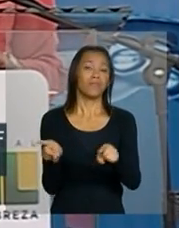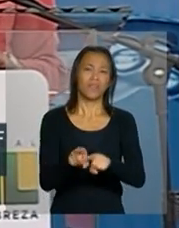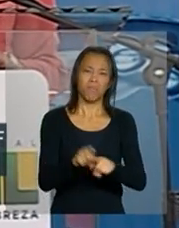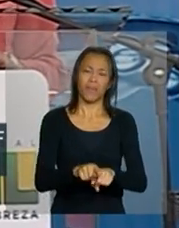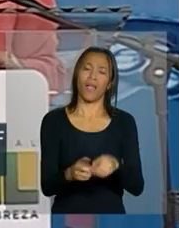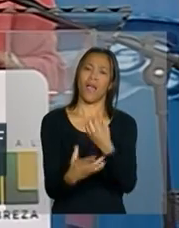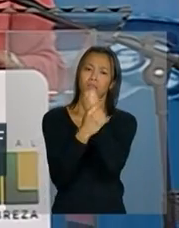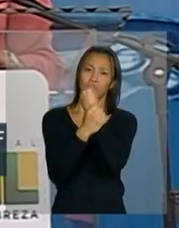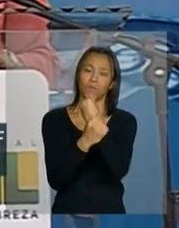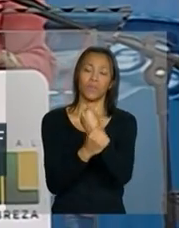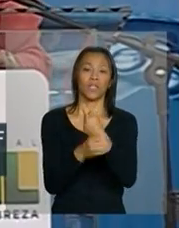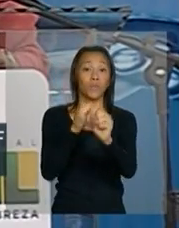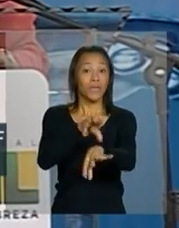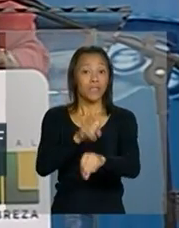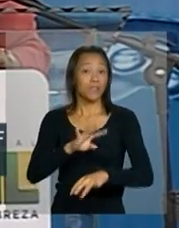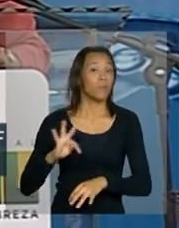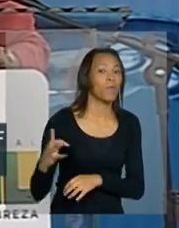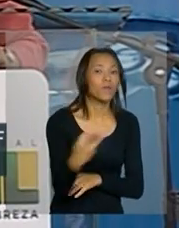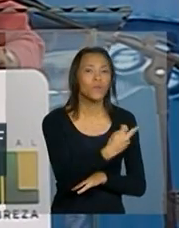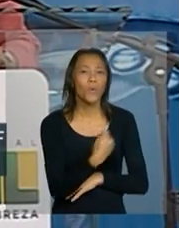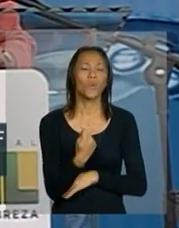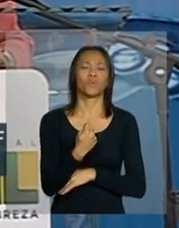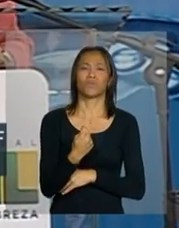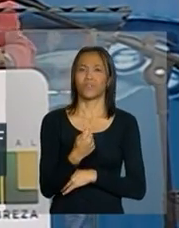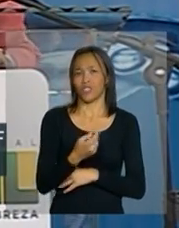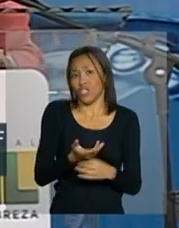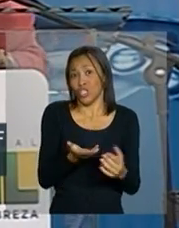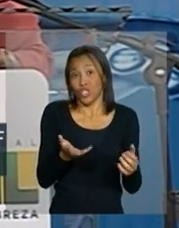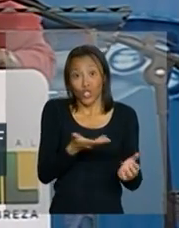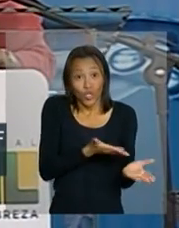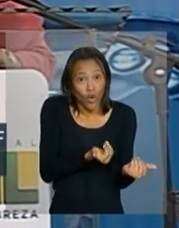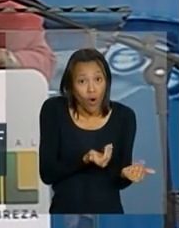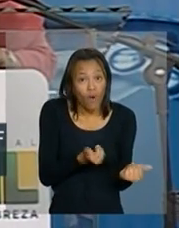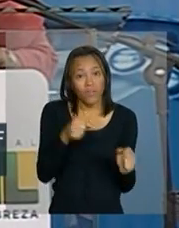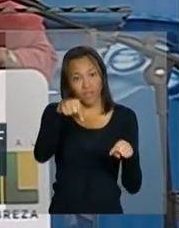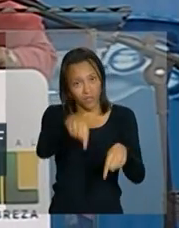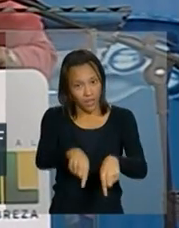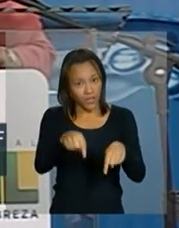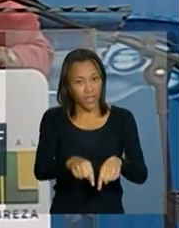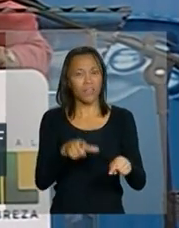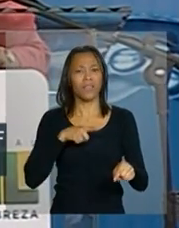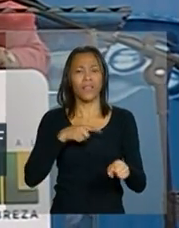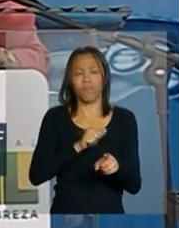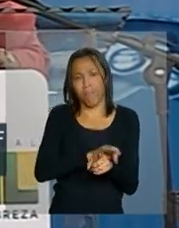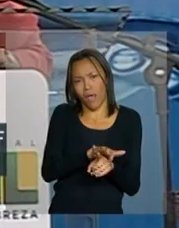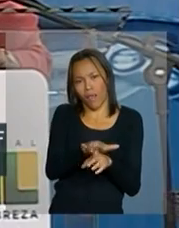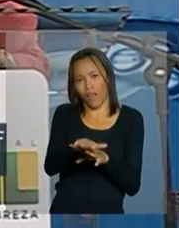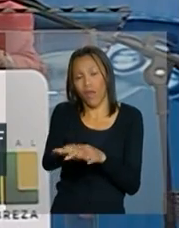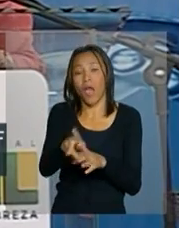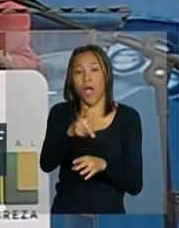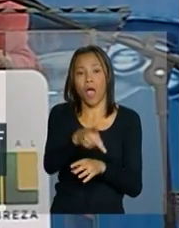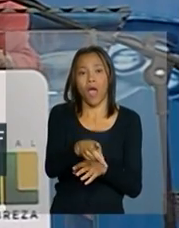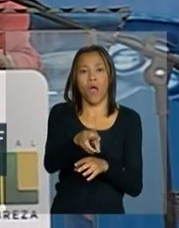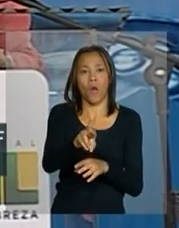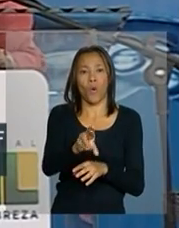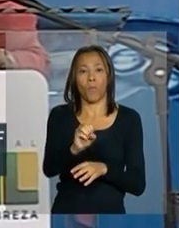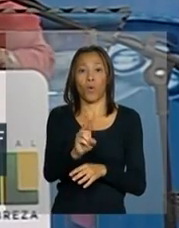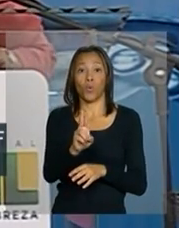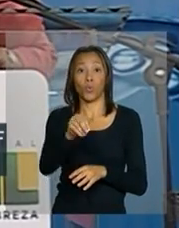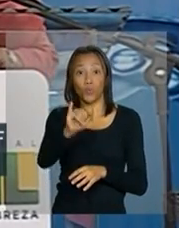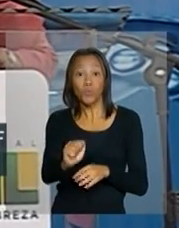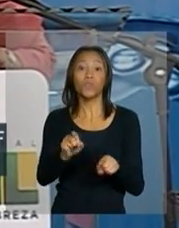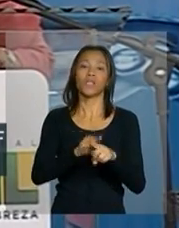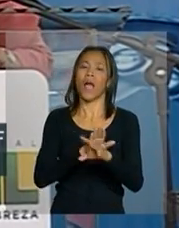para todos, levando muitos jovens que estão aqui a ter acesso ao ProUni, às universidades,